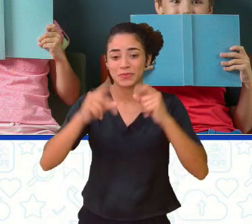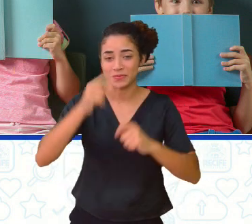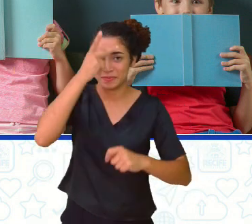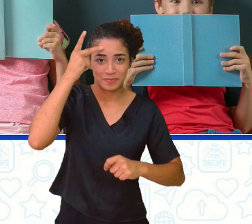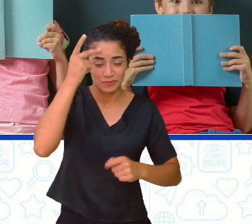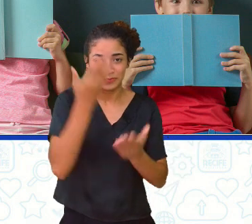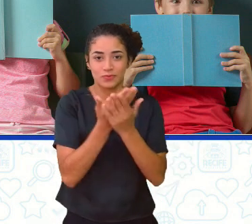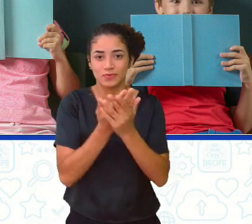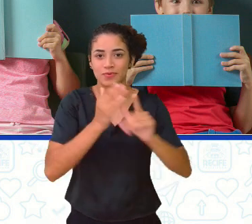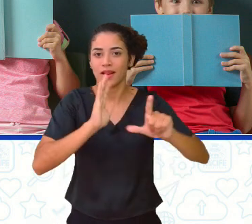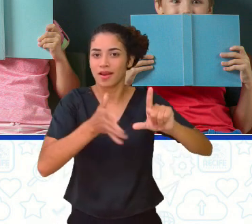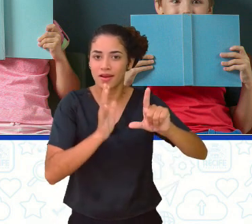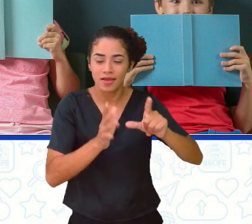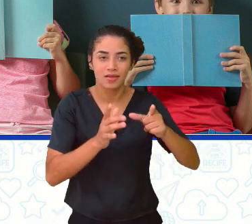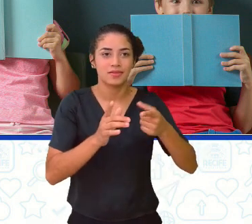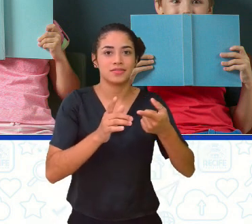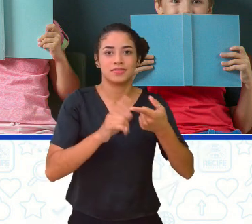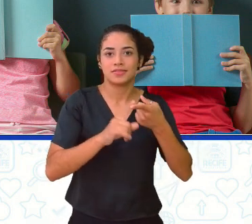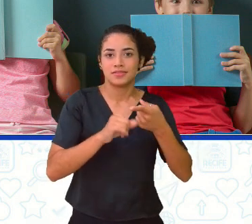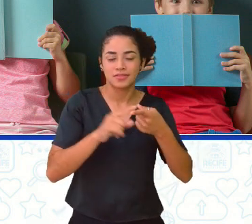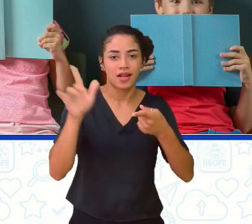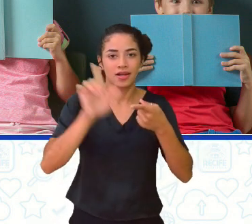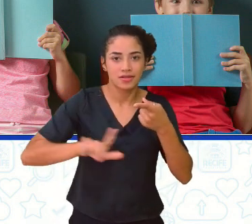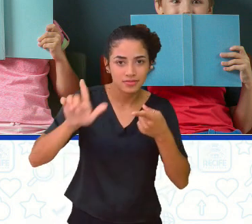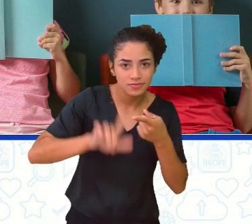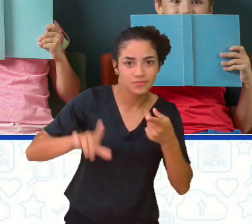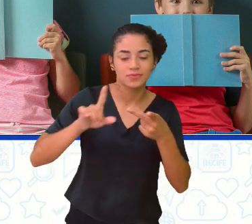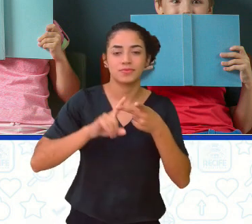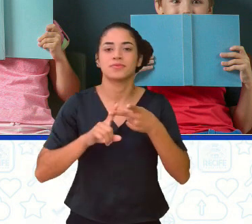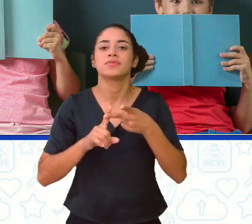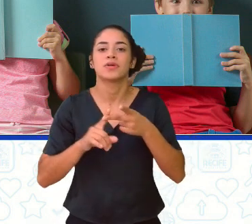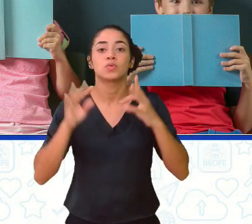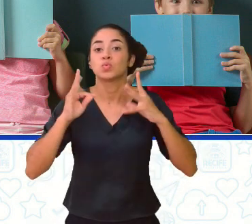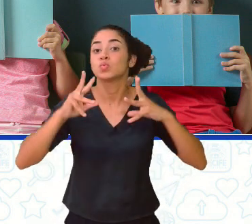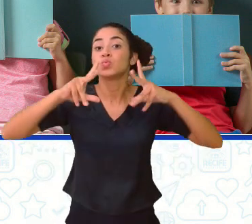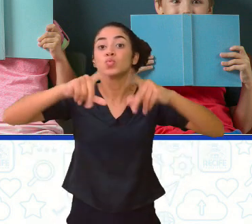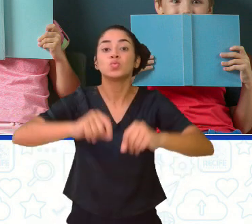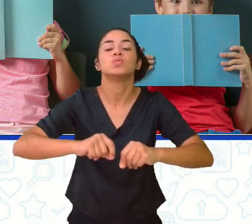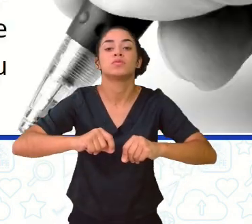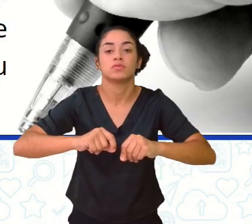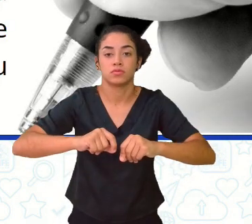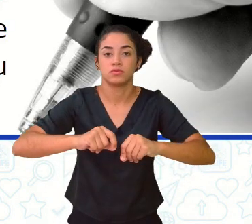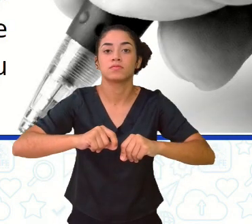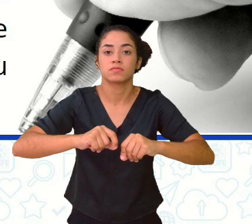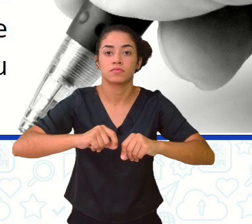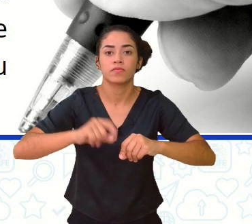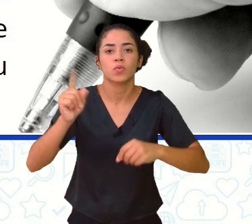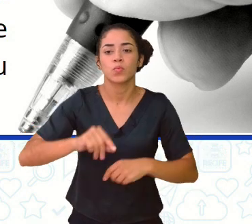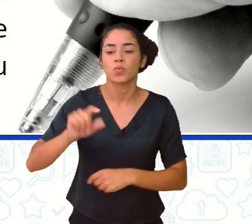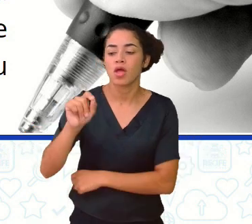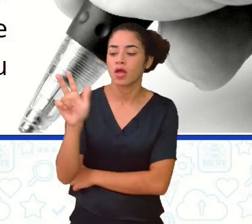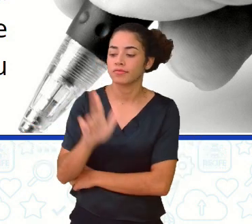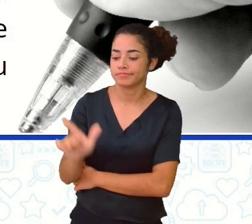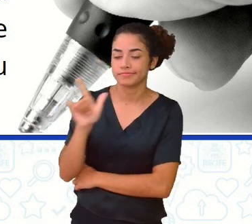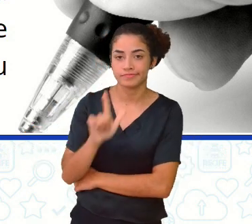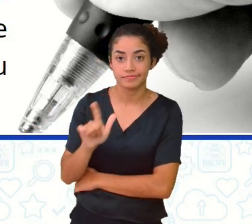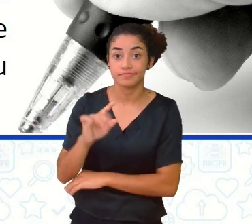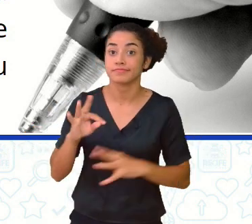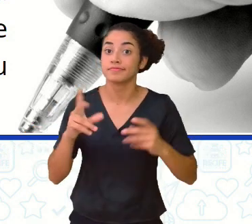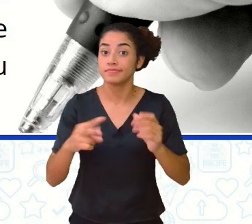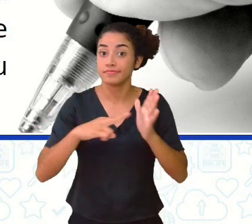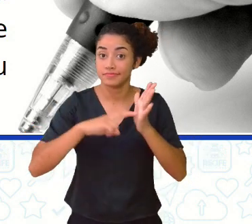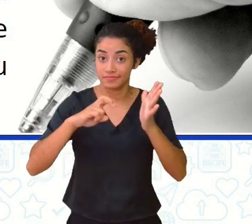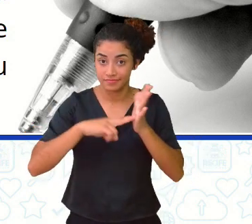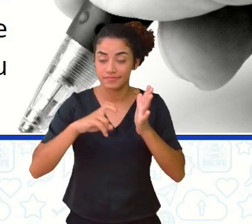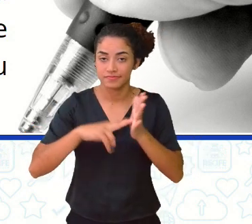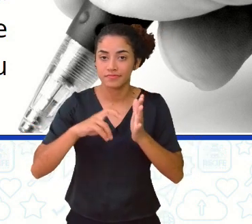professor de literatura, todo estudante de literatura, todo teórico. O que é literatura, né? Olha, o dicionário, que